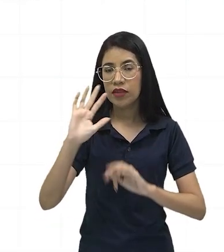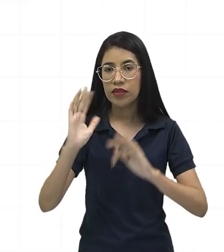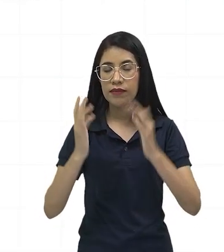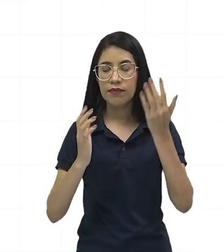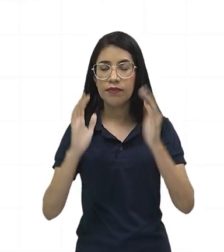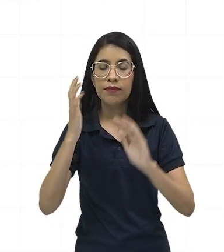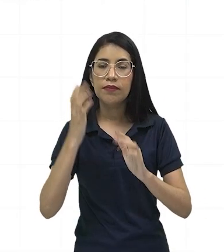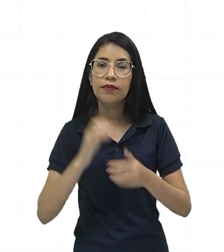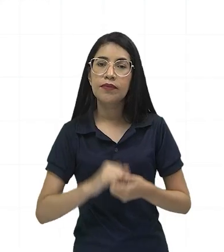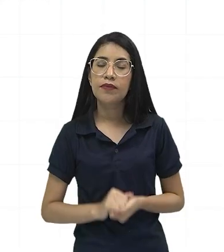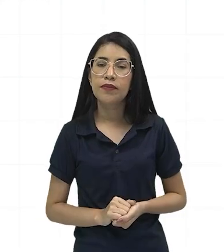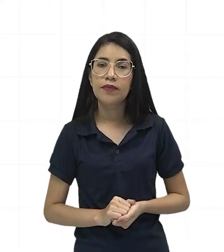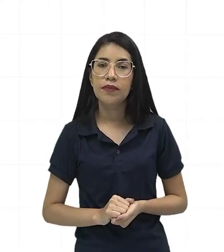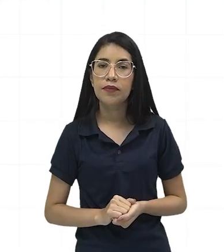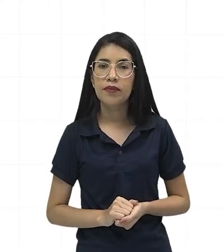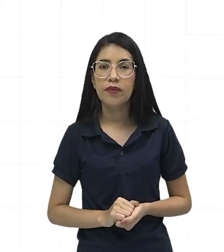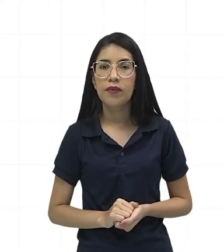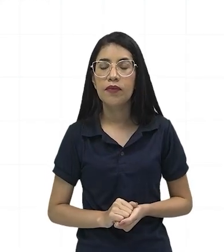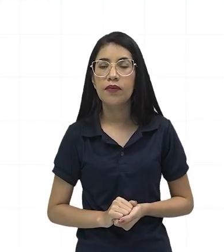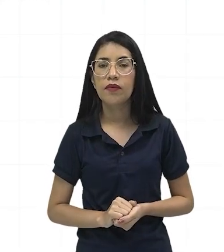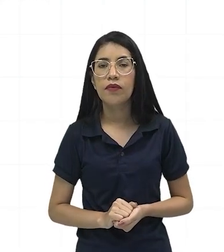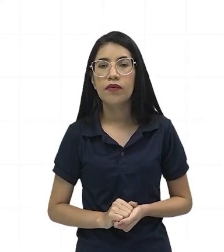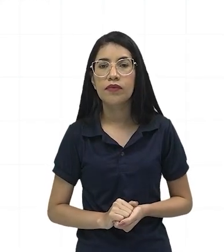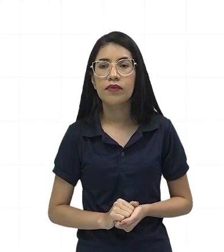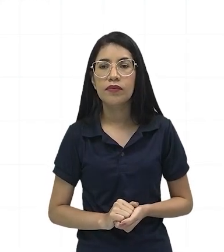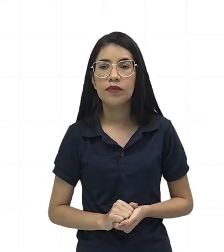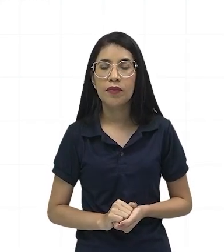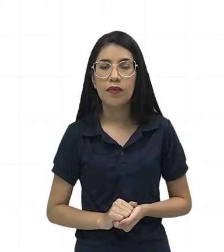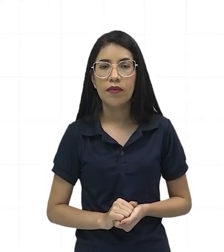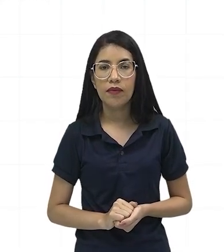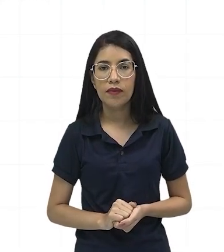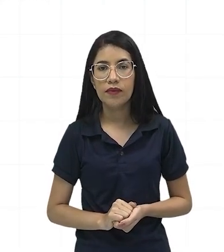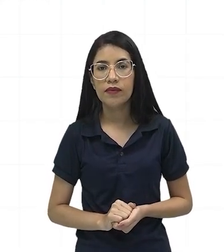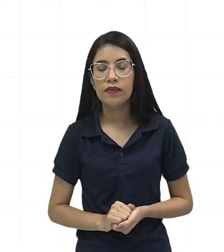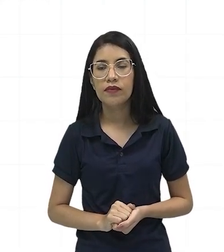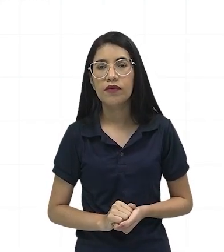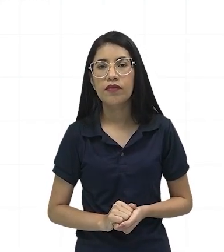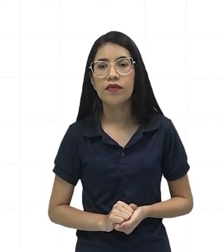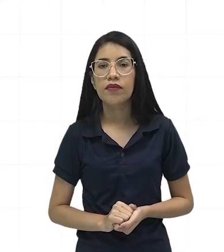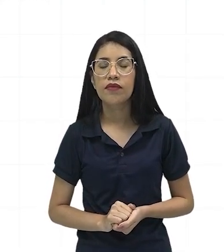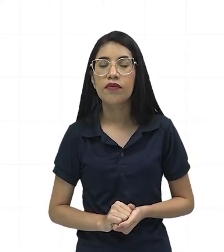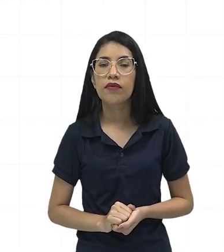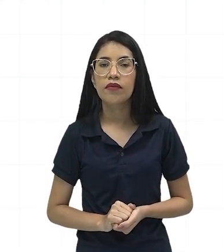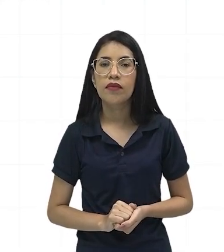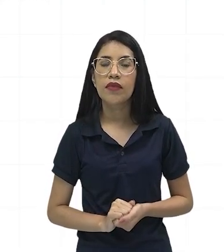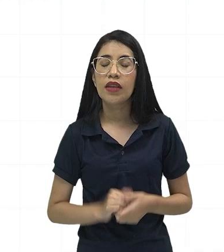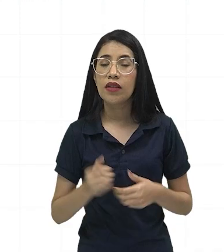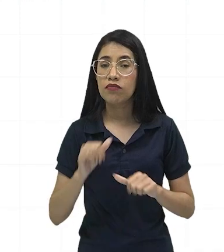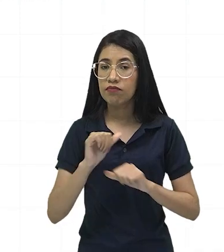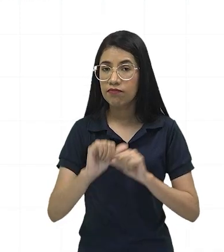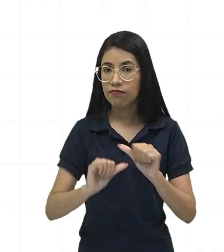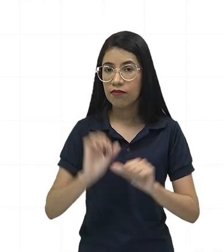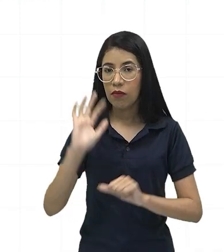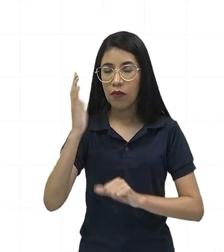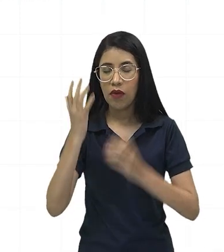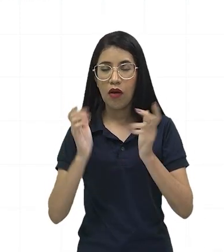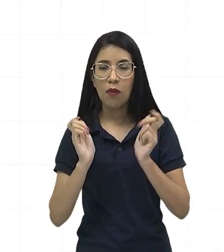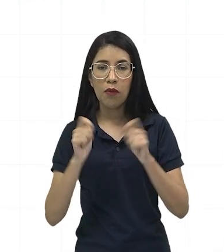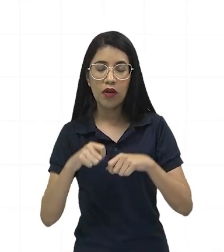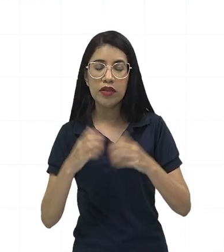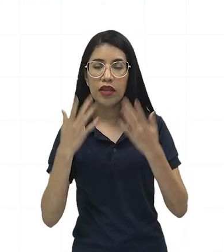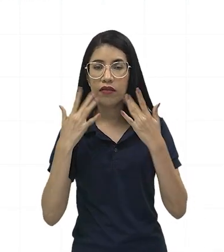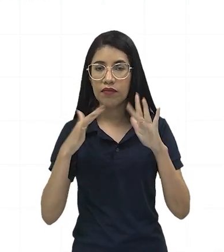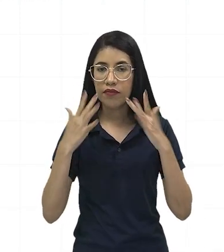do aquecimento global? Bom, as mudanças climáticas podem ter causas